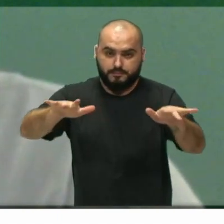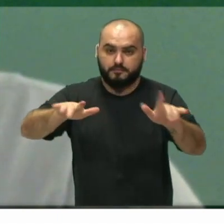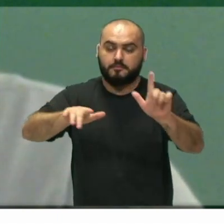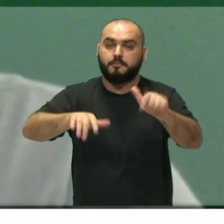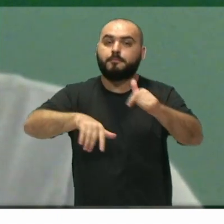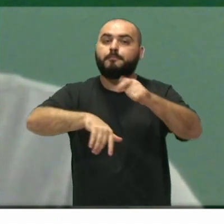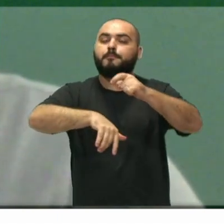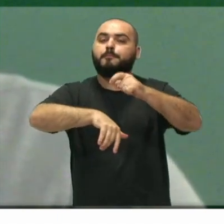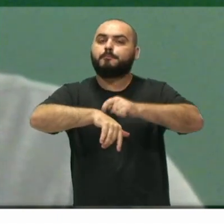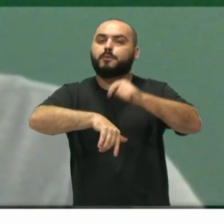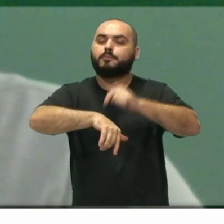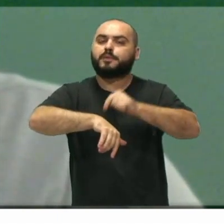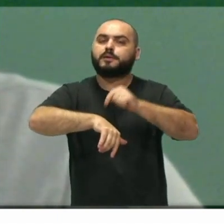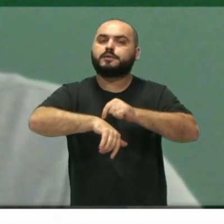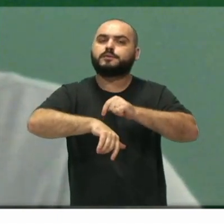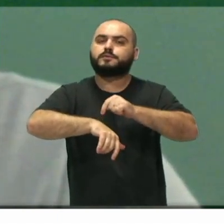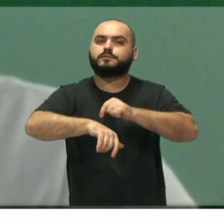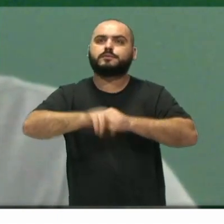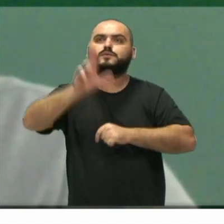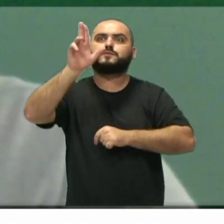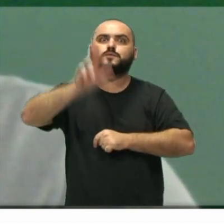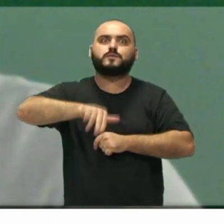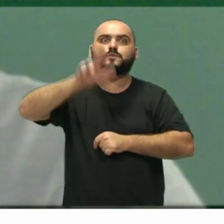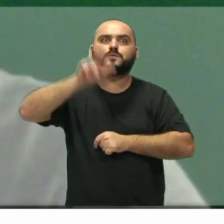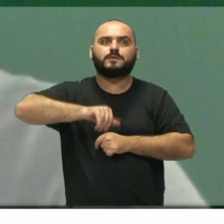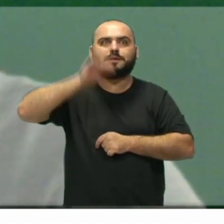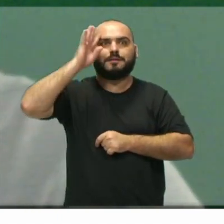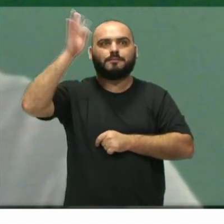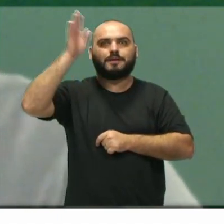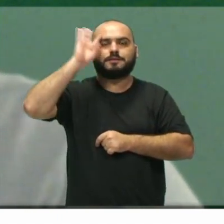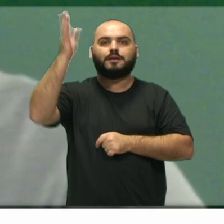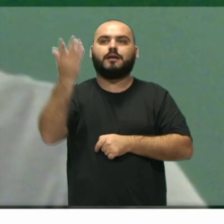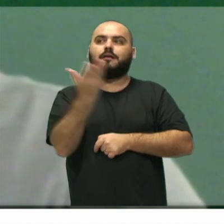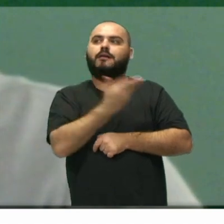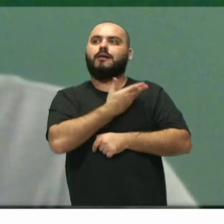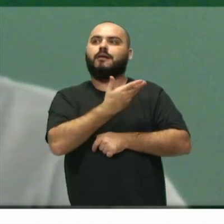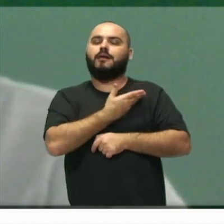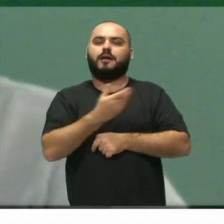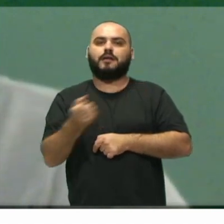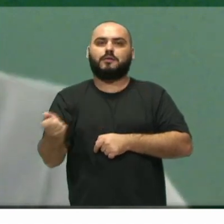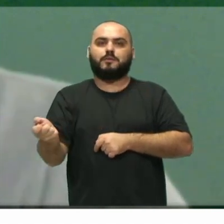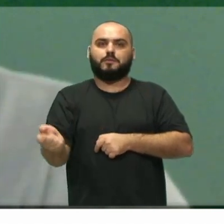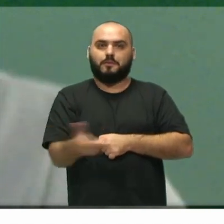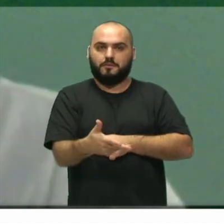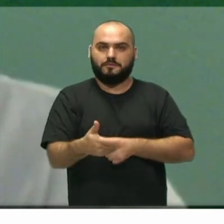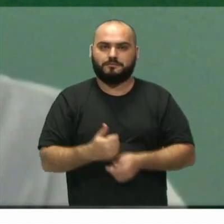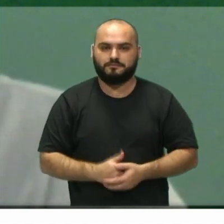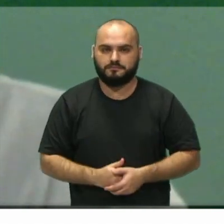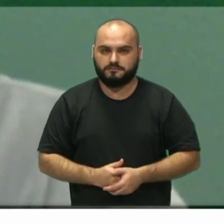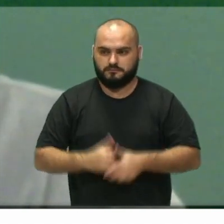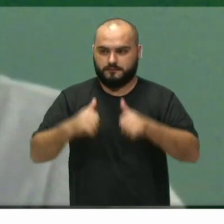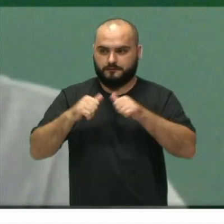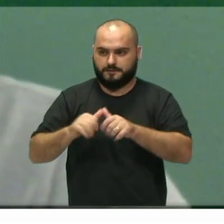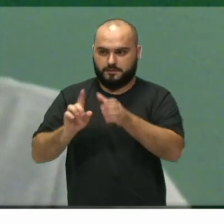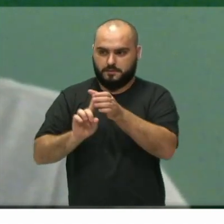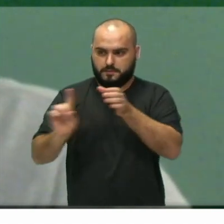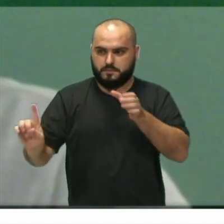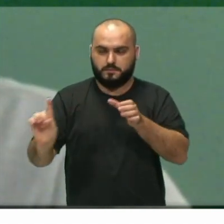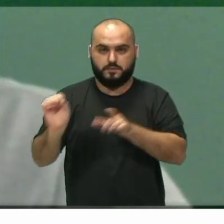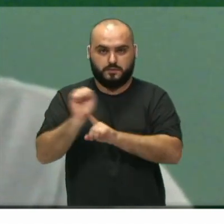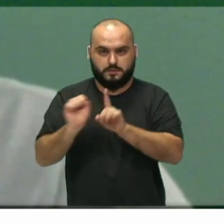momento em que a gente jamais imaginaria estar fazendo amigos novos, certo? Pelo isolamento social que a gente